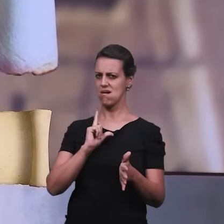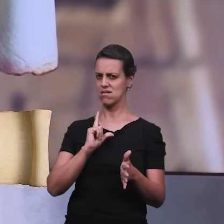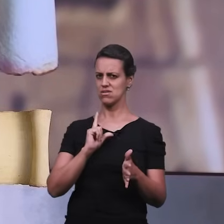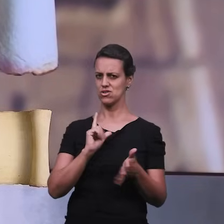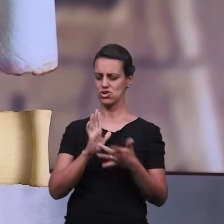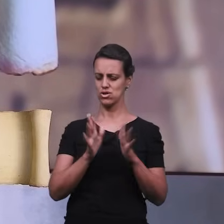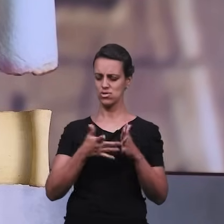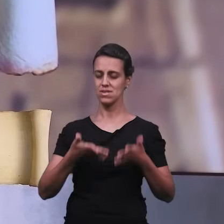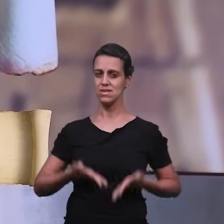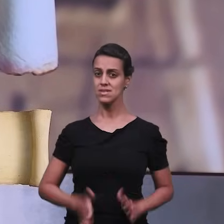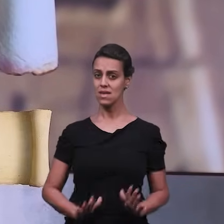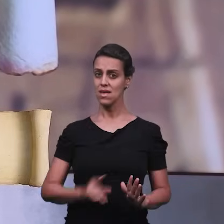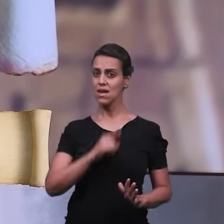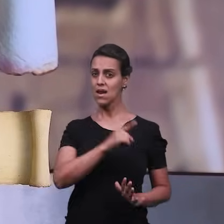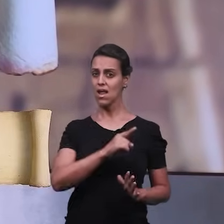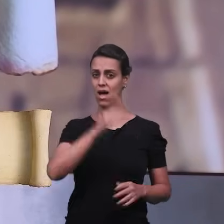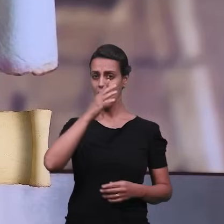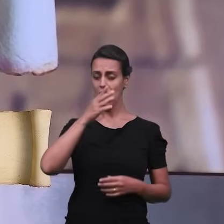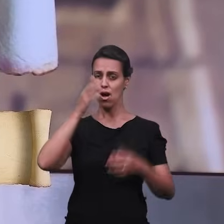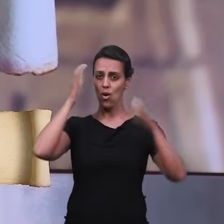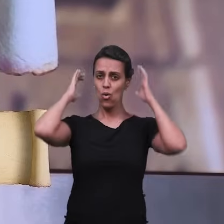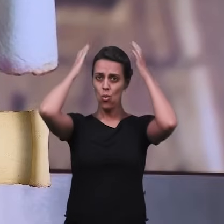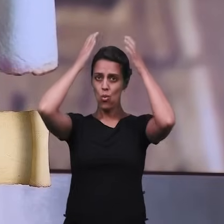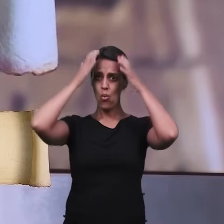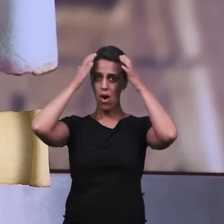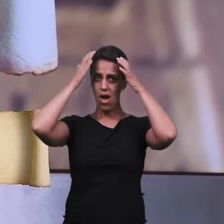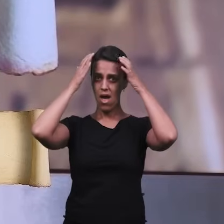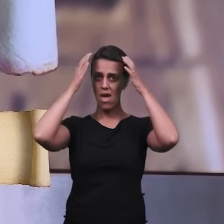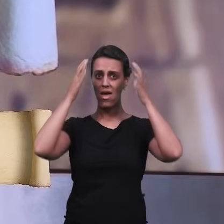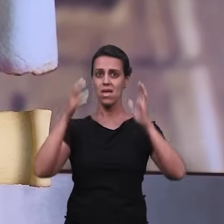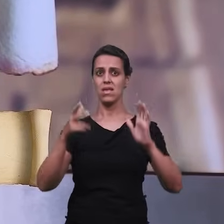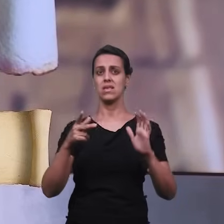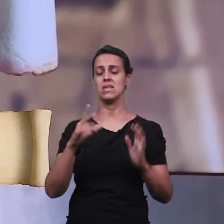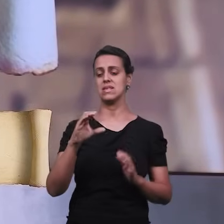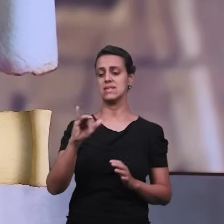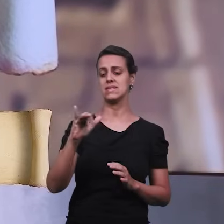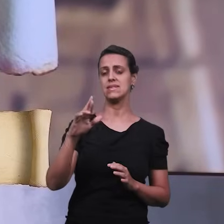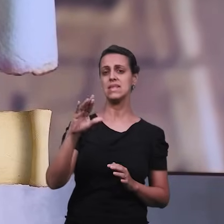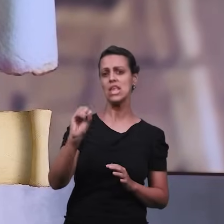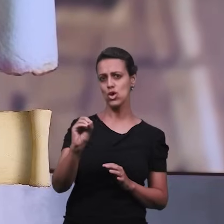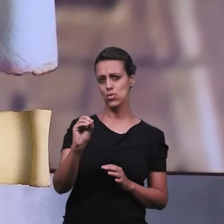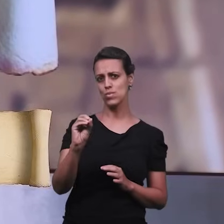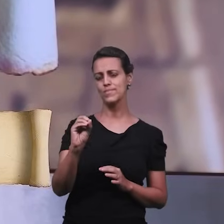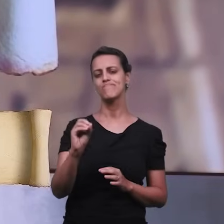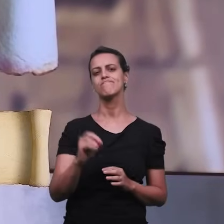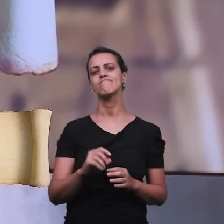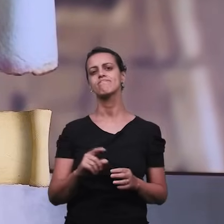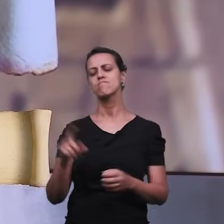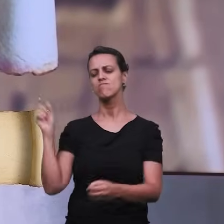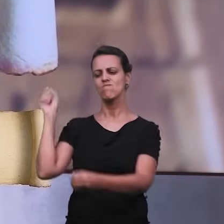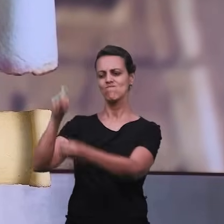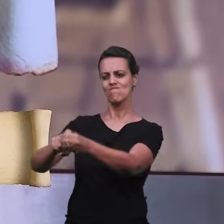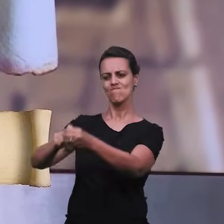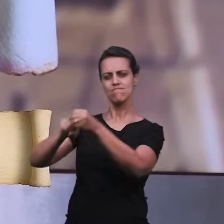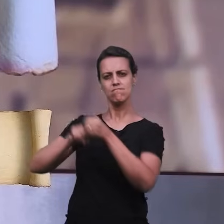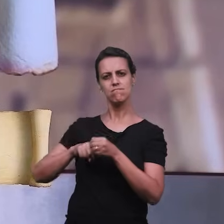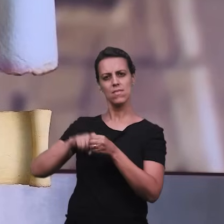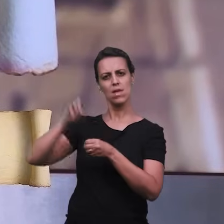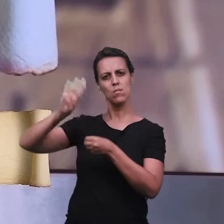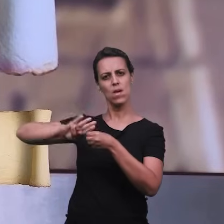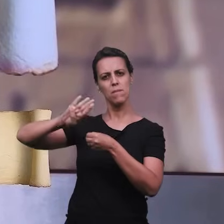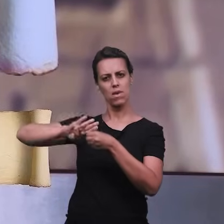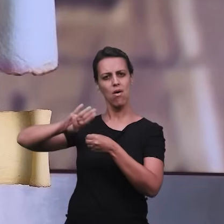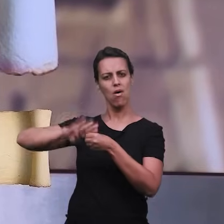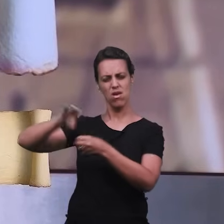rei Ciro da Pérsia, após conquistar Babilônia, libertou o povo hebreu